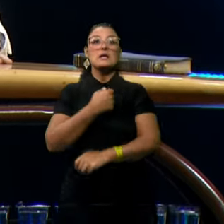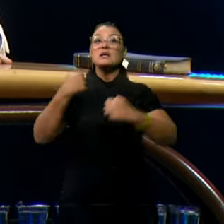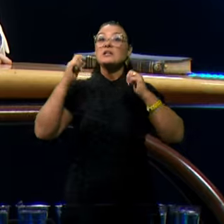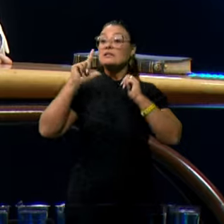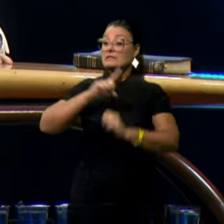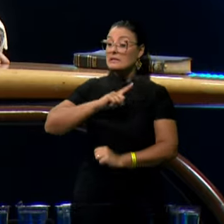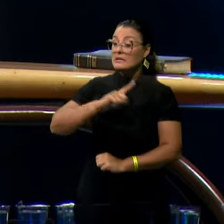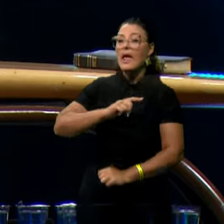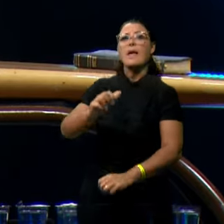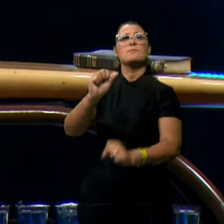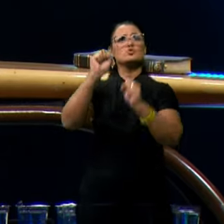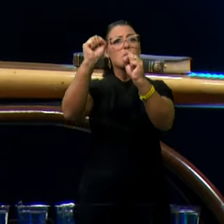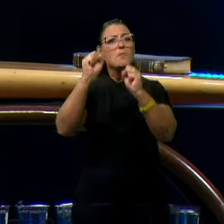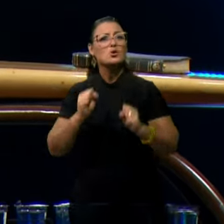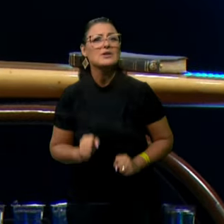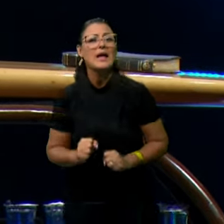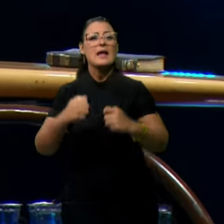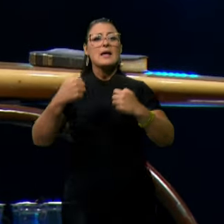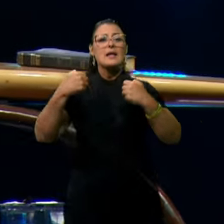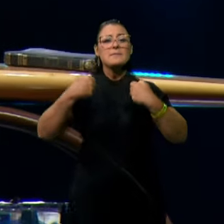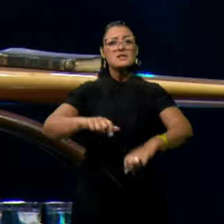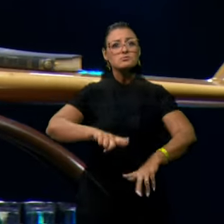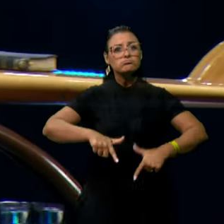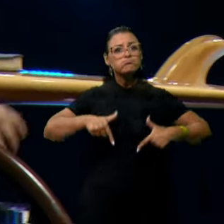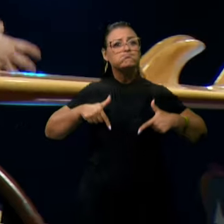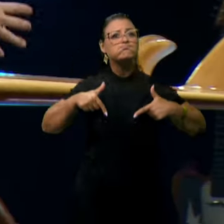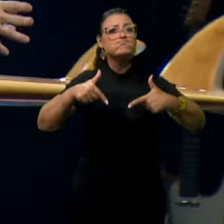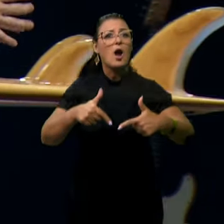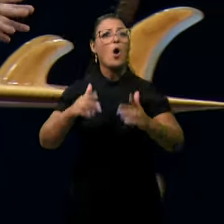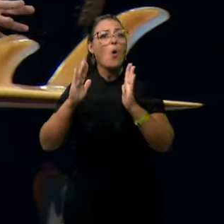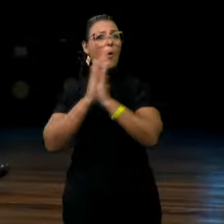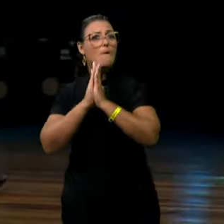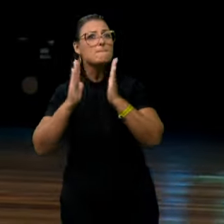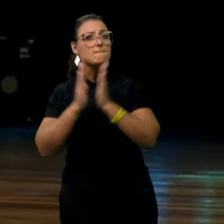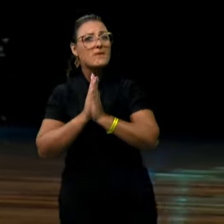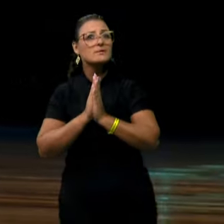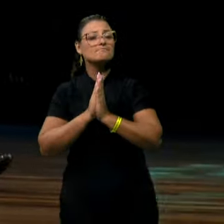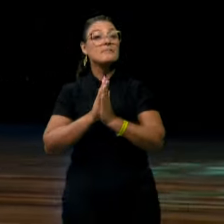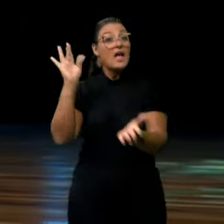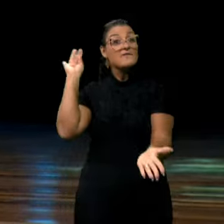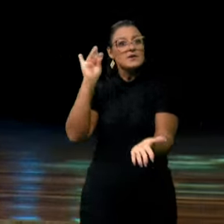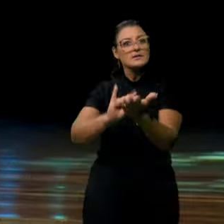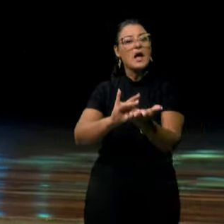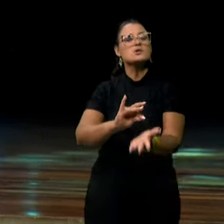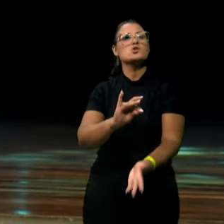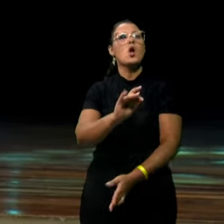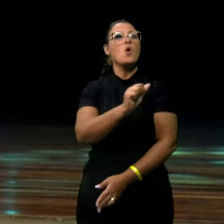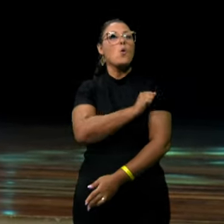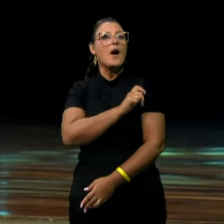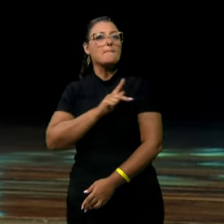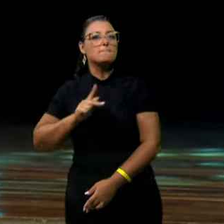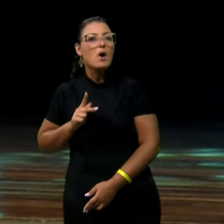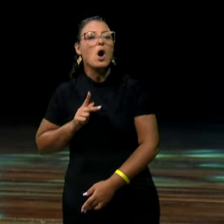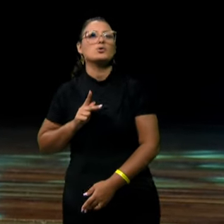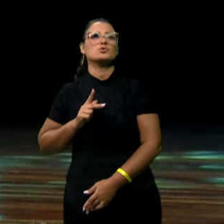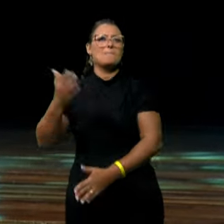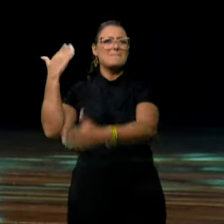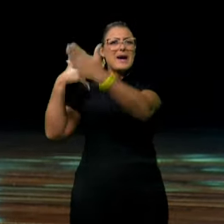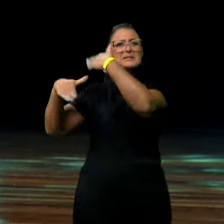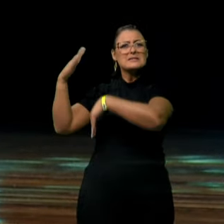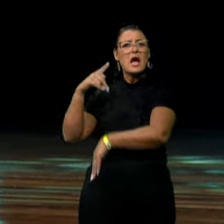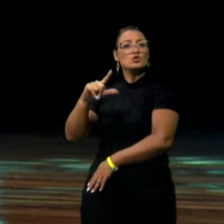poderem em oração E verdade que os apóstolos tinham um poder um autoridade no tempo